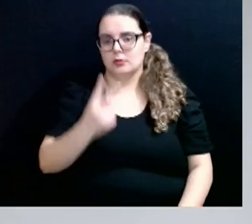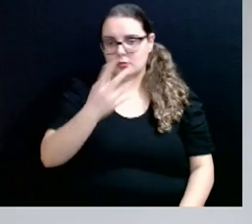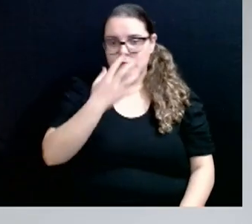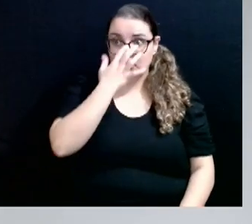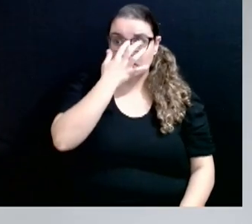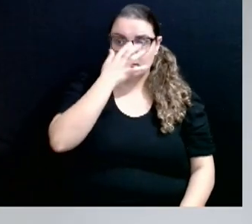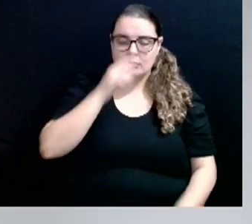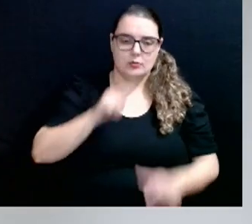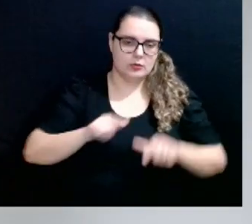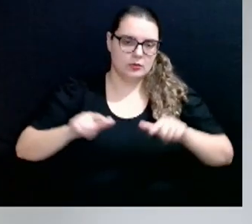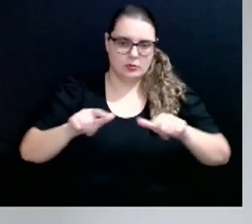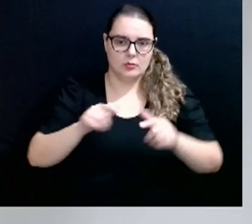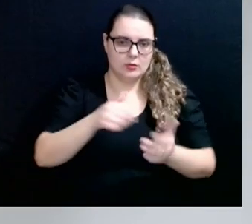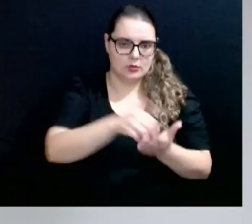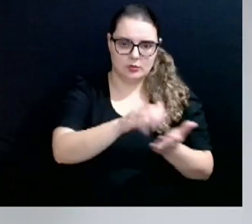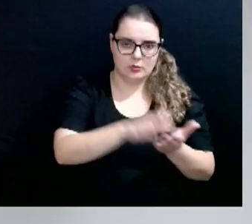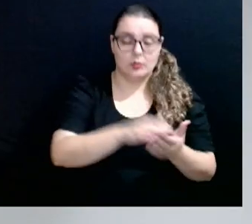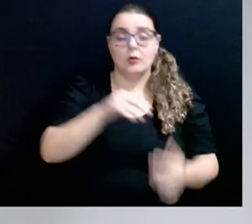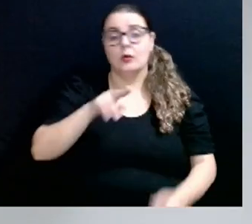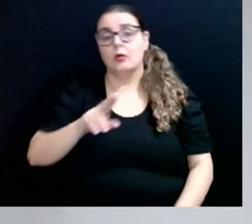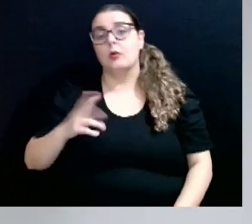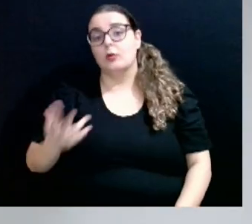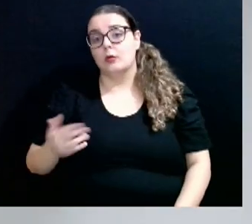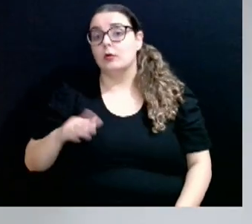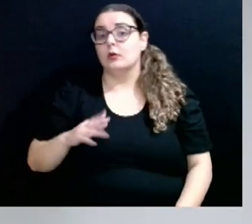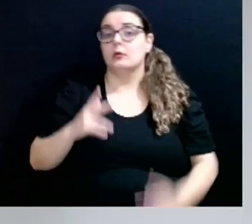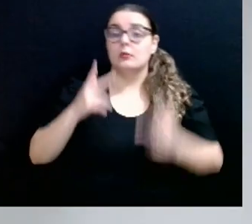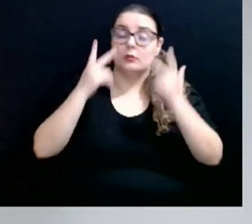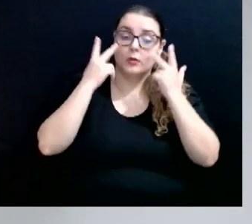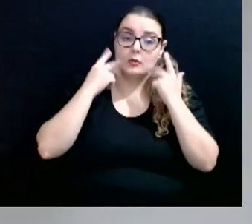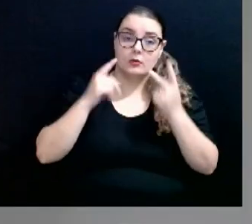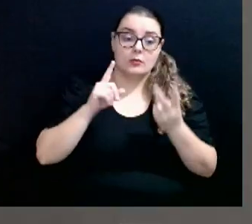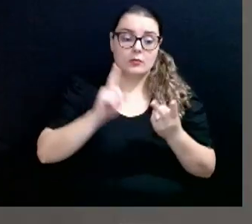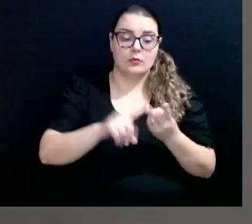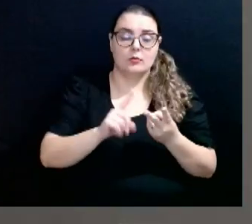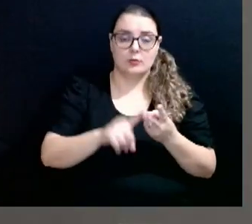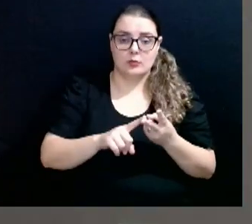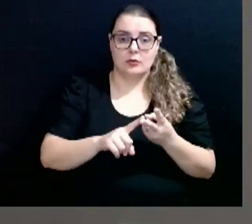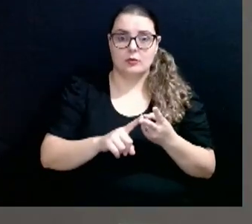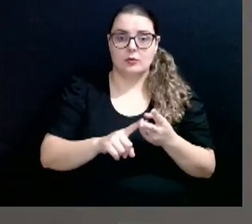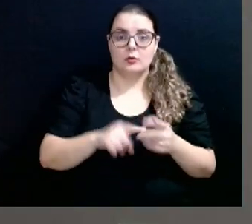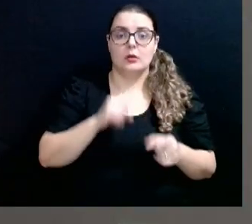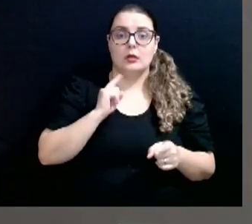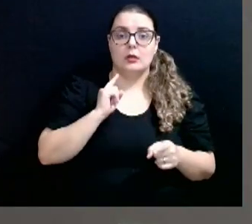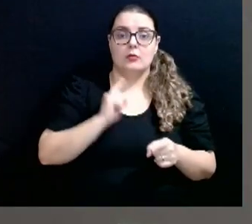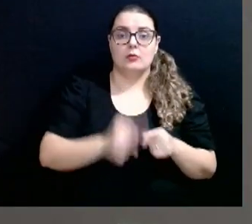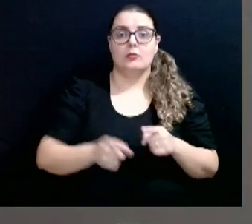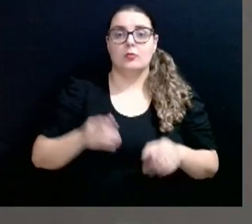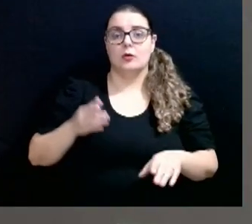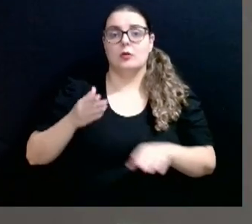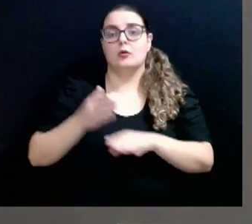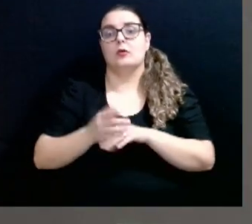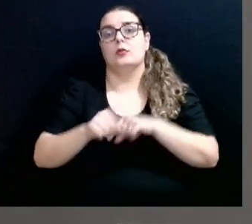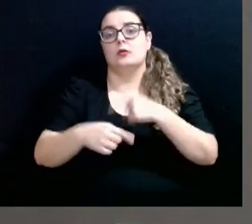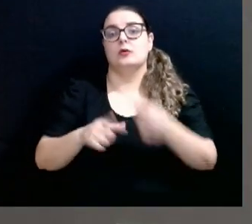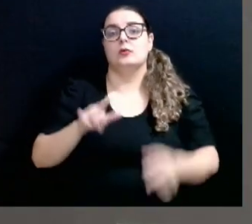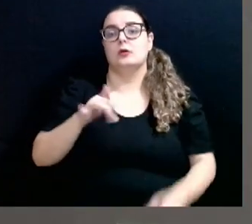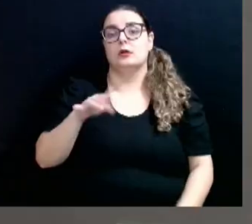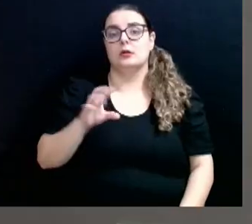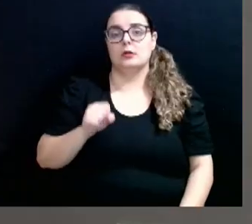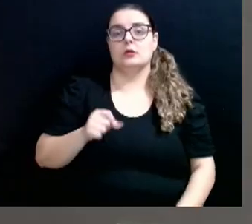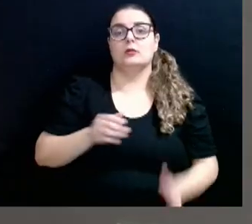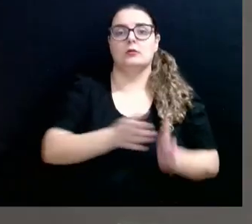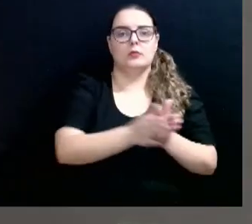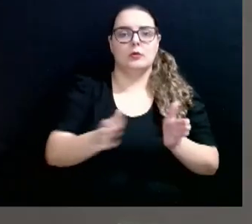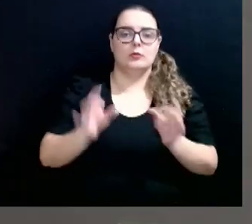multa, ou o que é mais comum é você ficar proibido de participar de outros leilões por um período específico. Por exemplo, durante